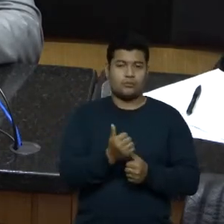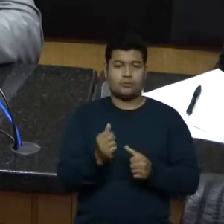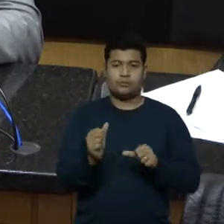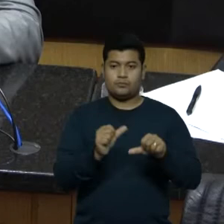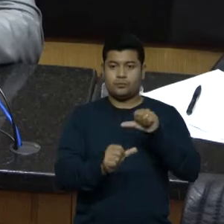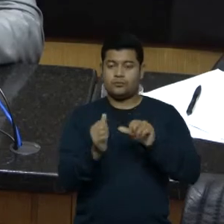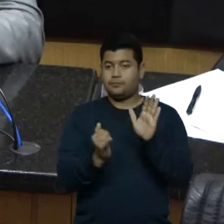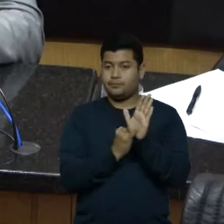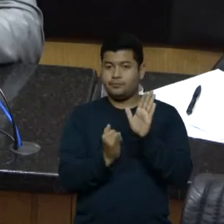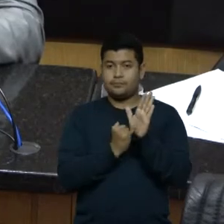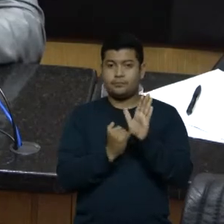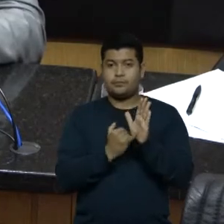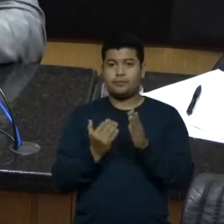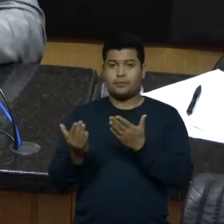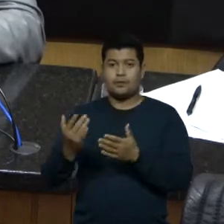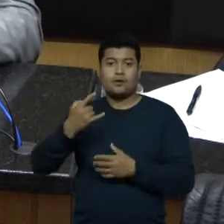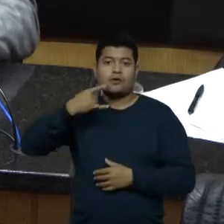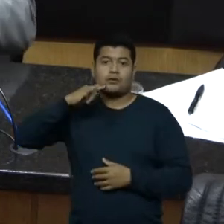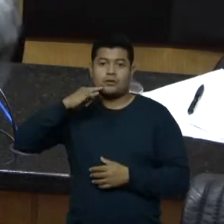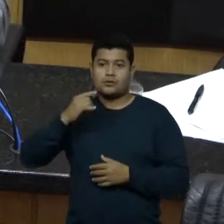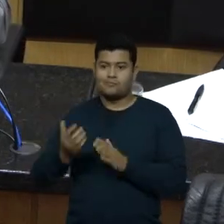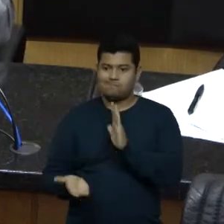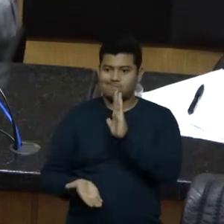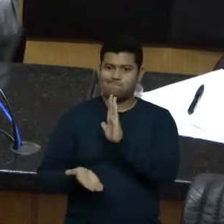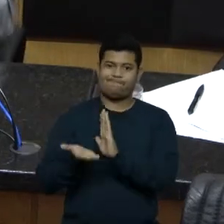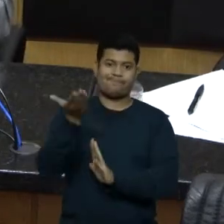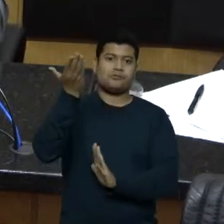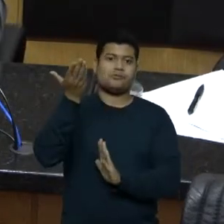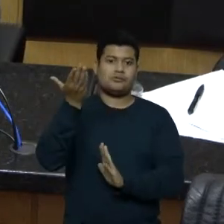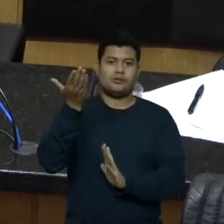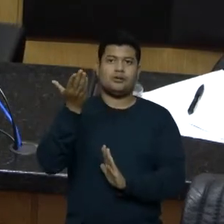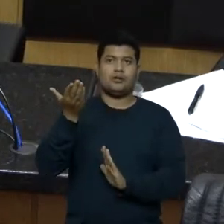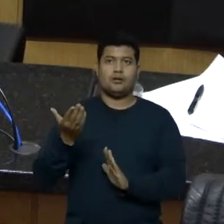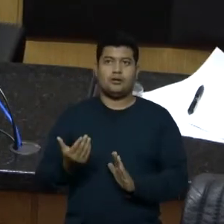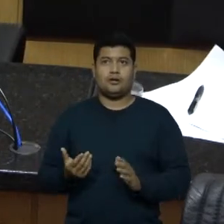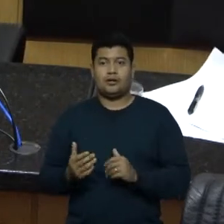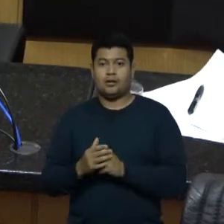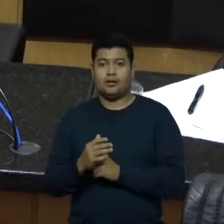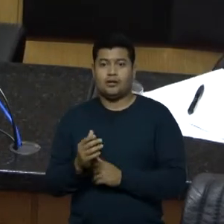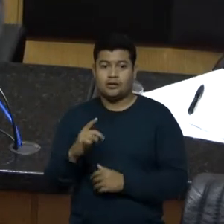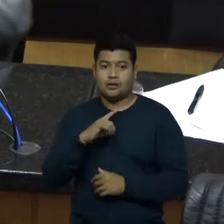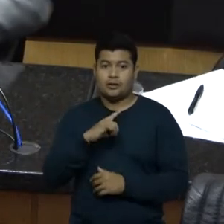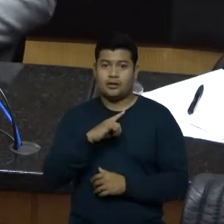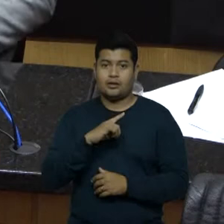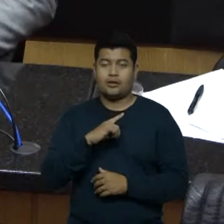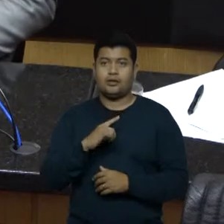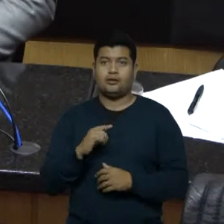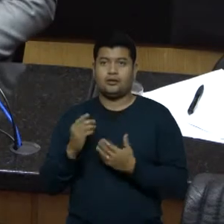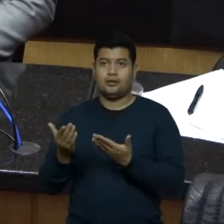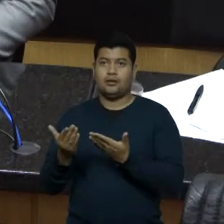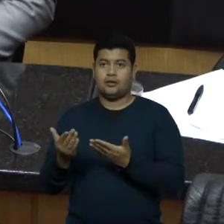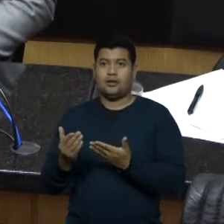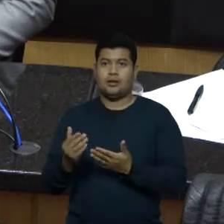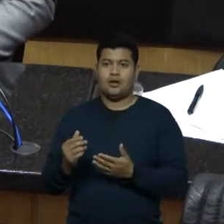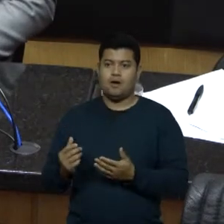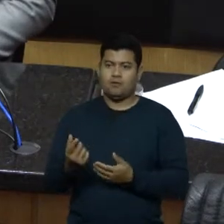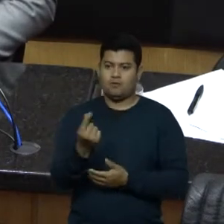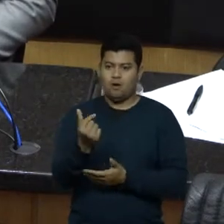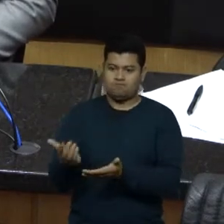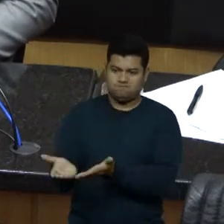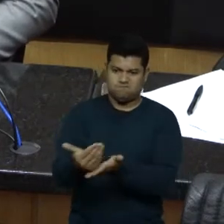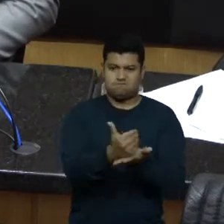tributária a bebida quente subiu muito daí deu é incremento de arrecadação e por isso Nós pensamos